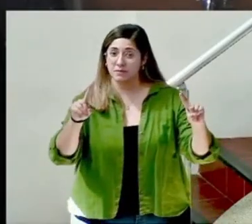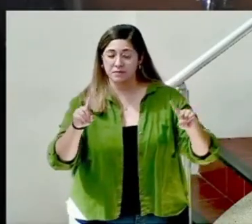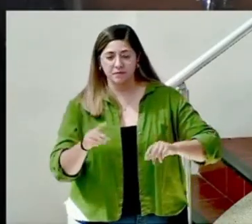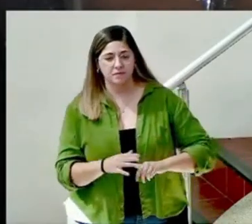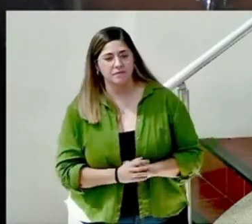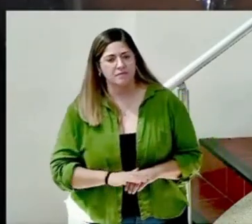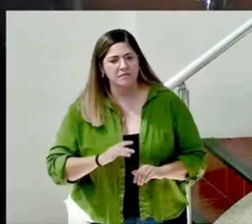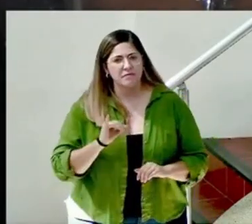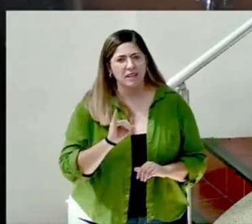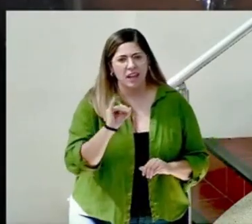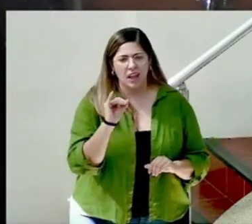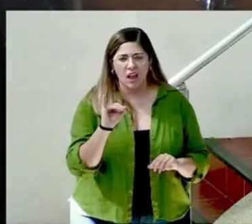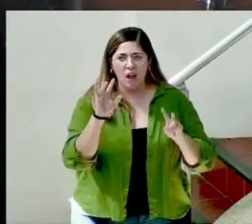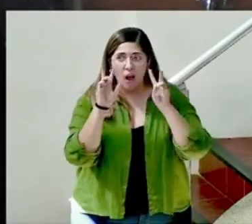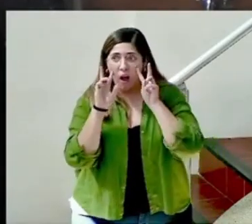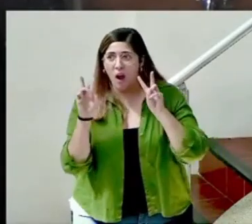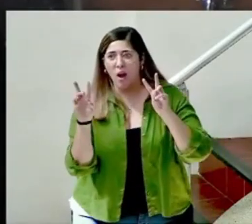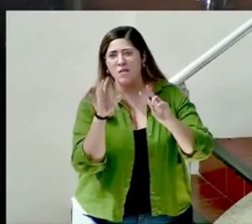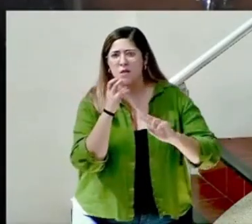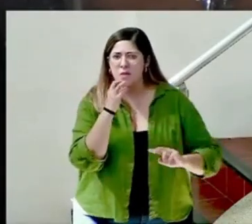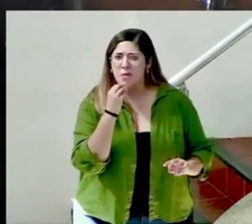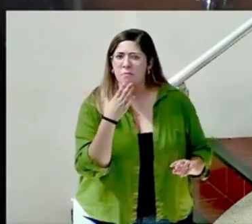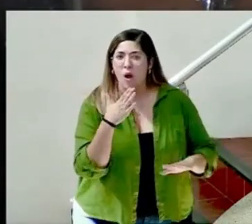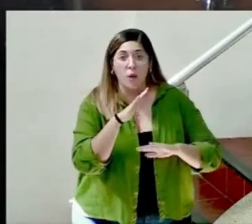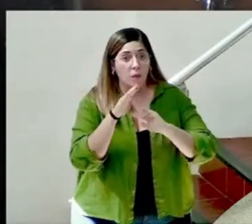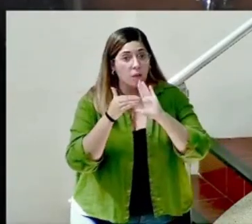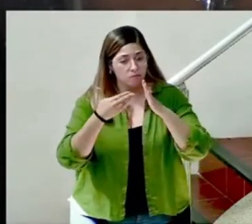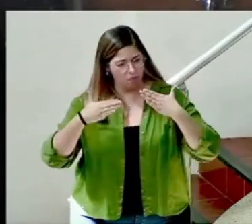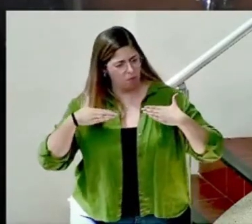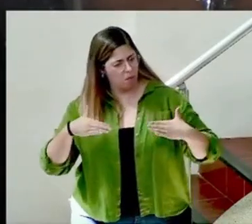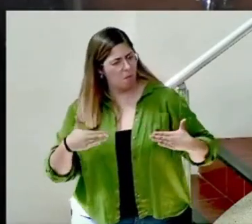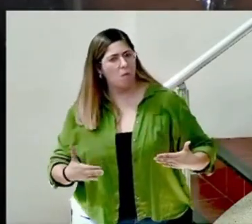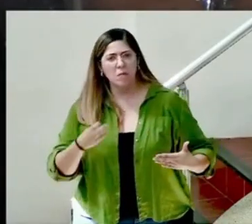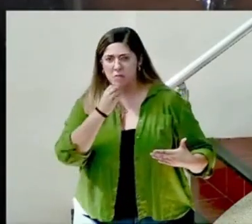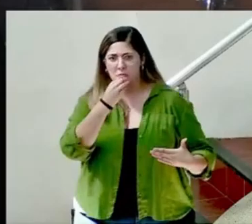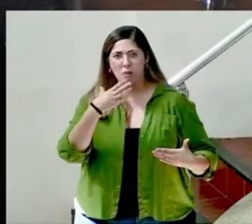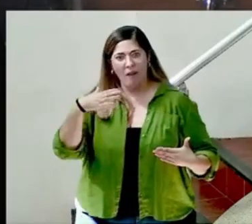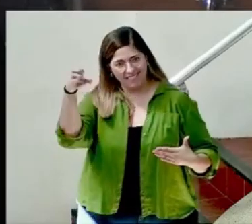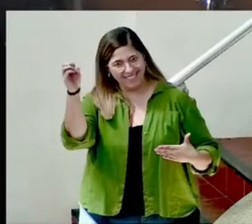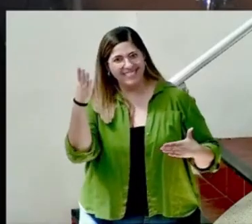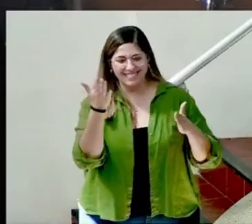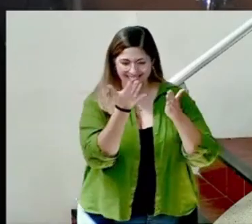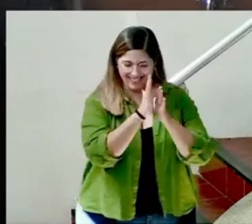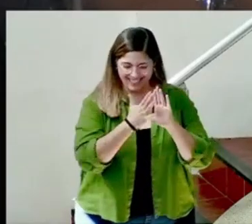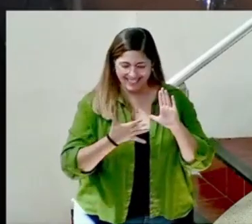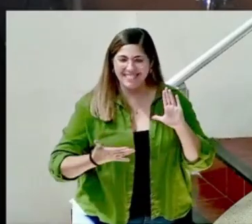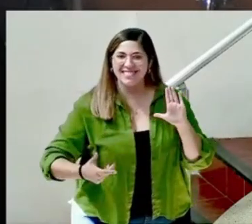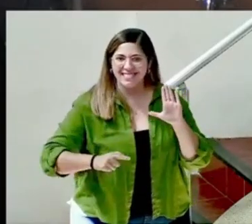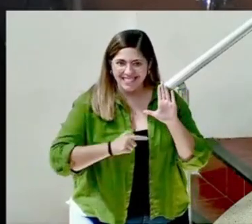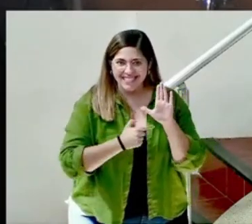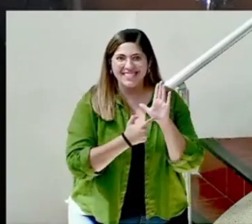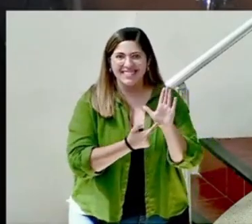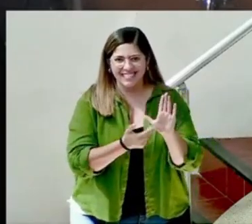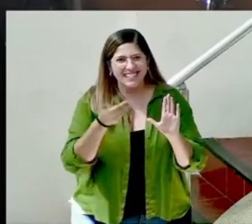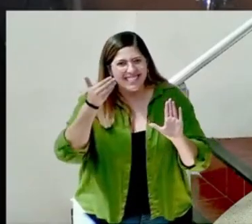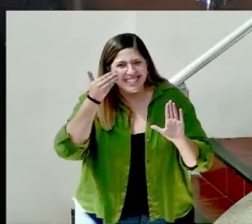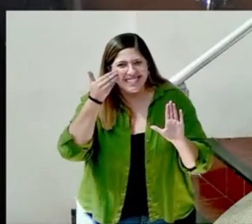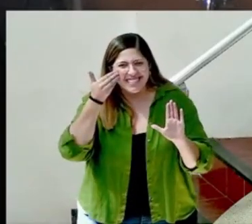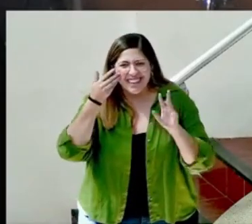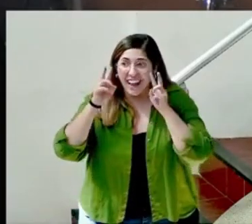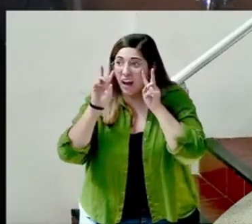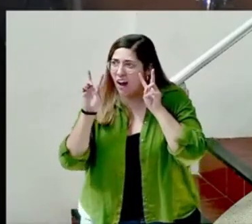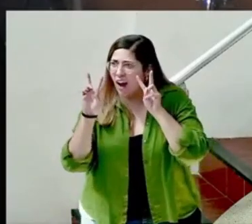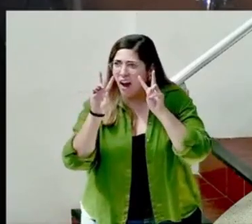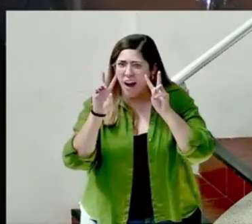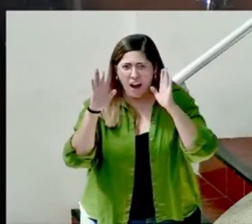olhos forem bons, todo o nosso corpo será luminoso. Uma vez que conseguimos enxergar